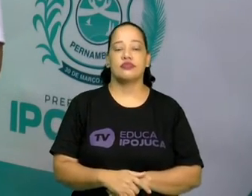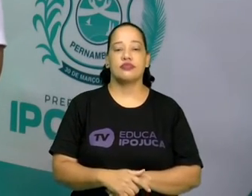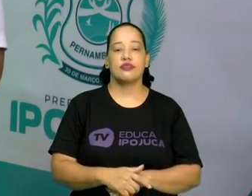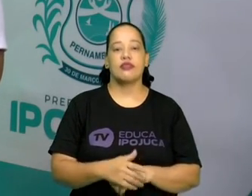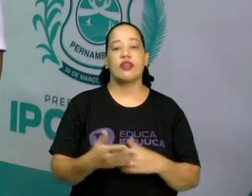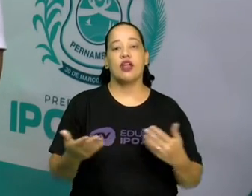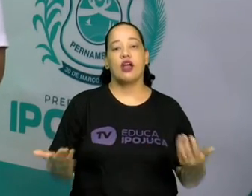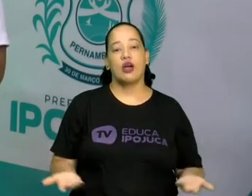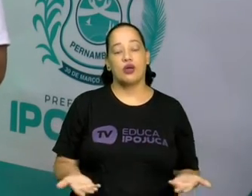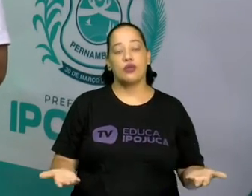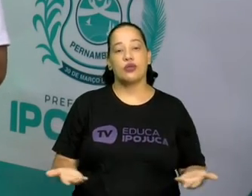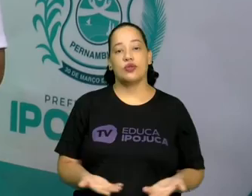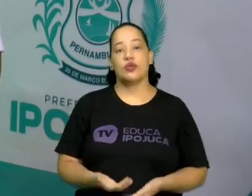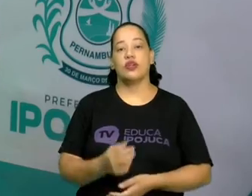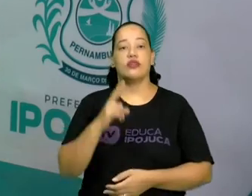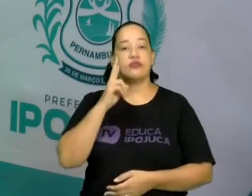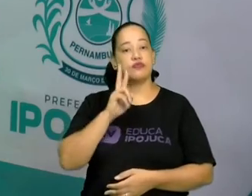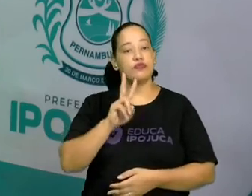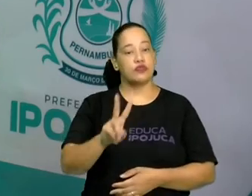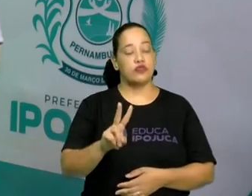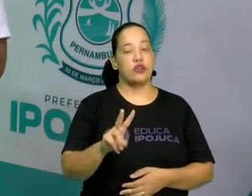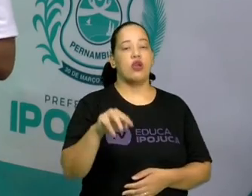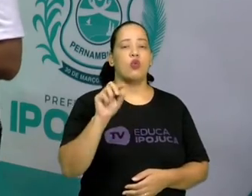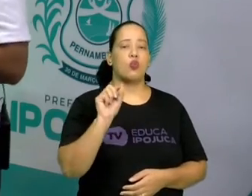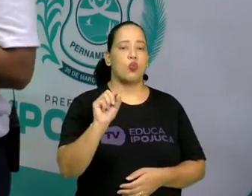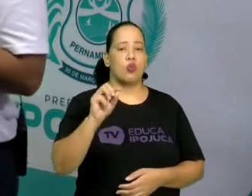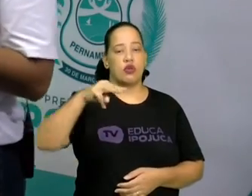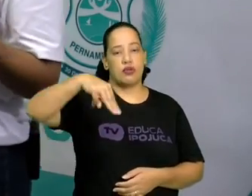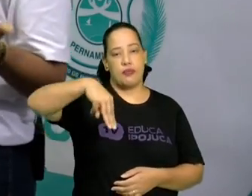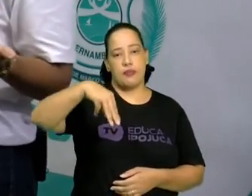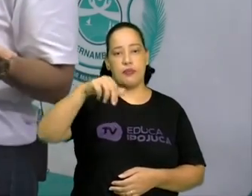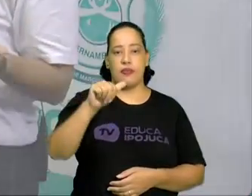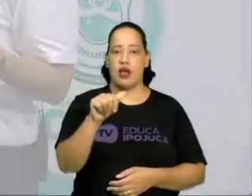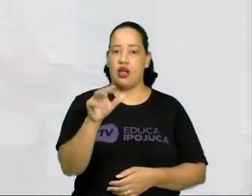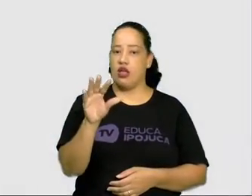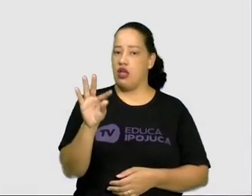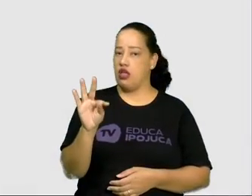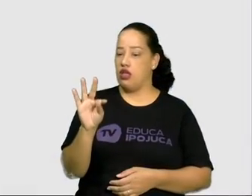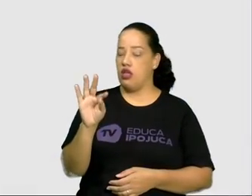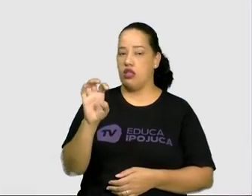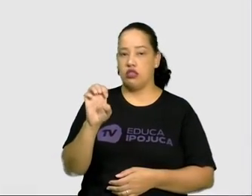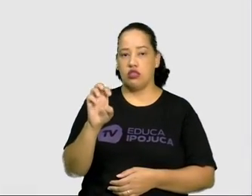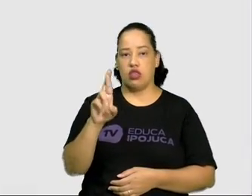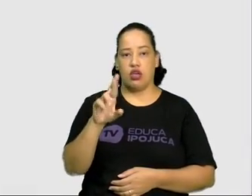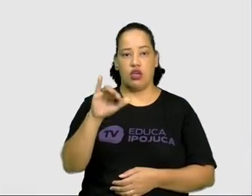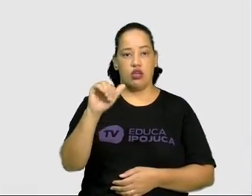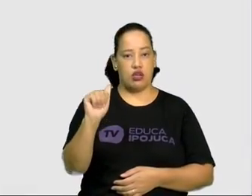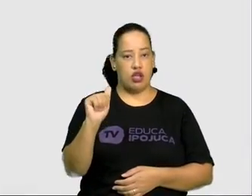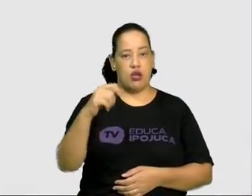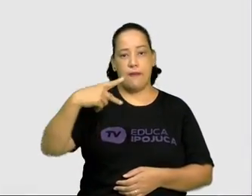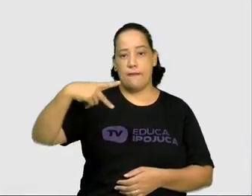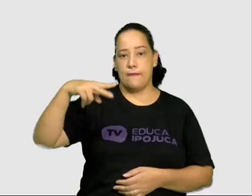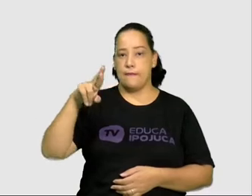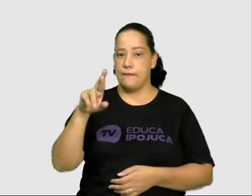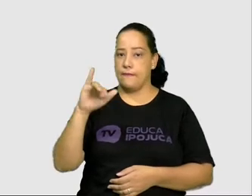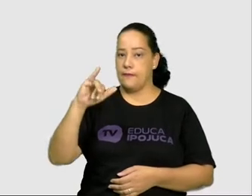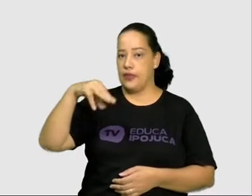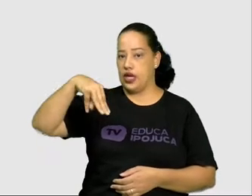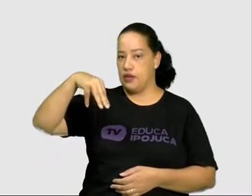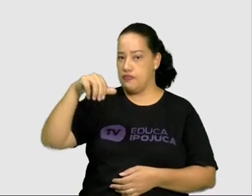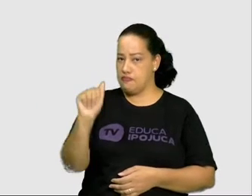E aí vamos para a matéria-prima. O que é matéria-prima? Quando consumimos uma